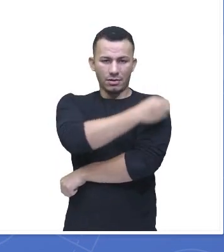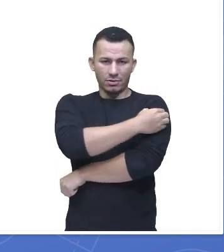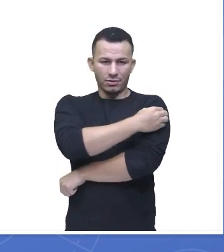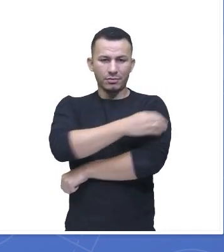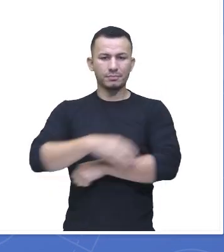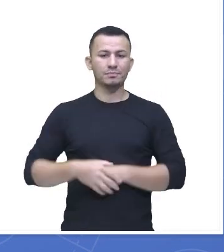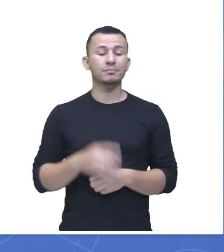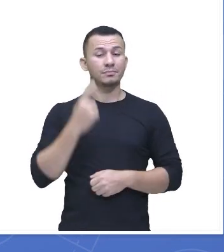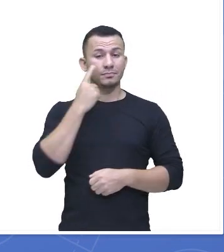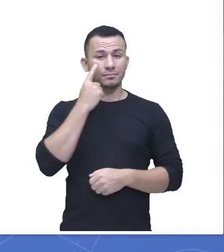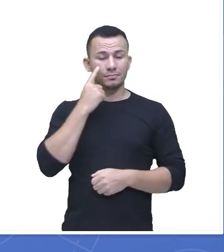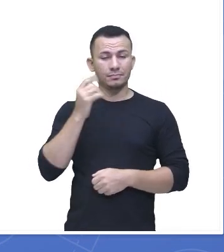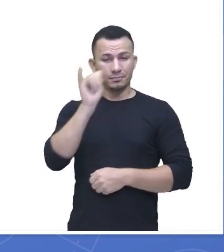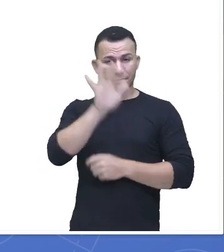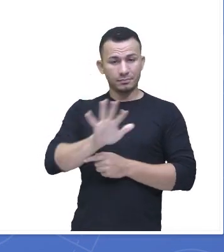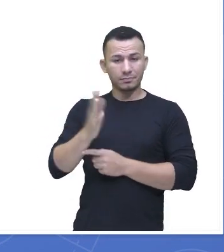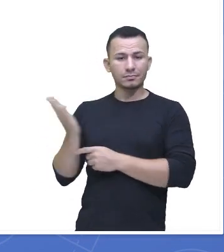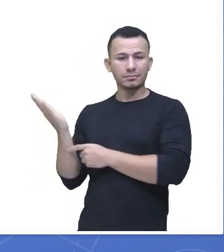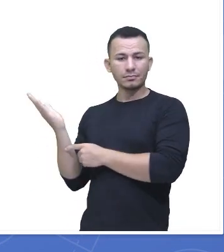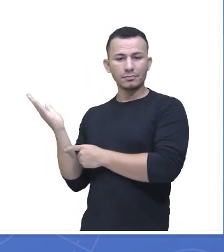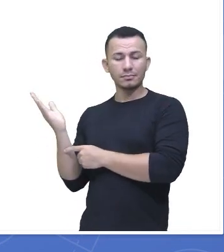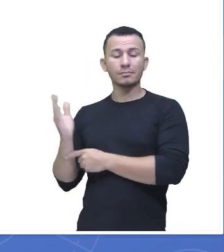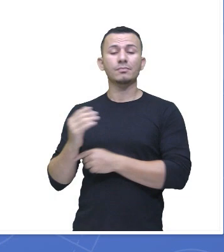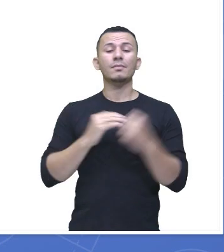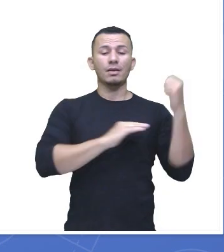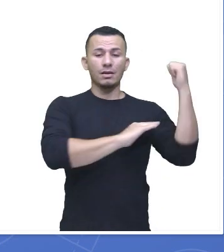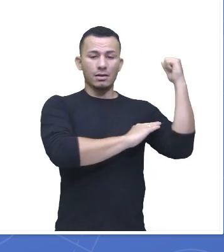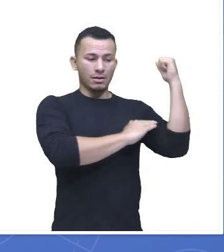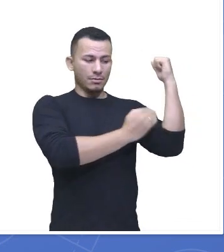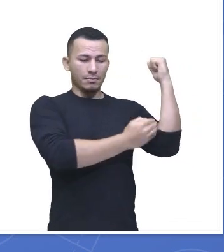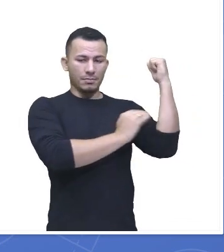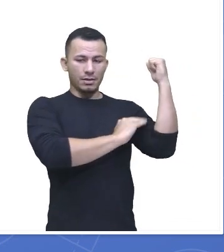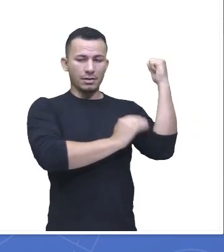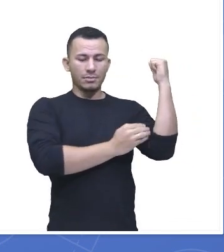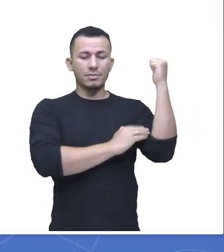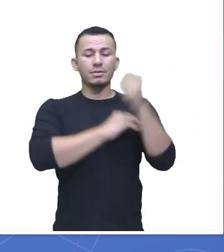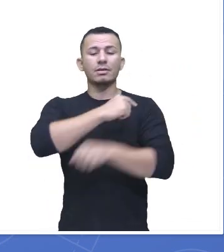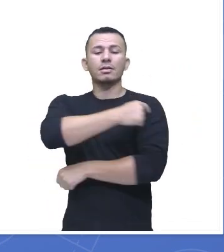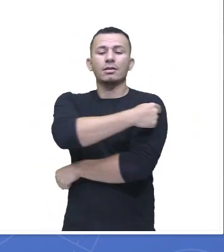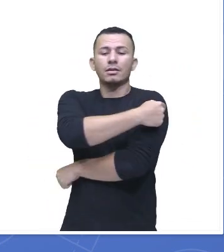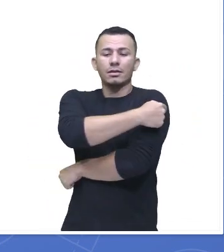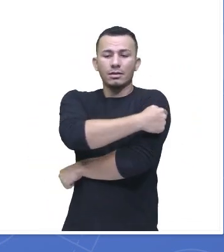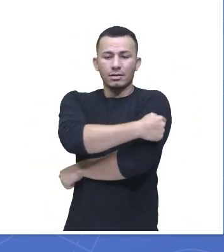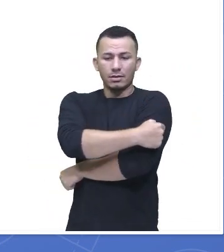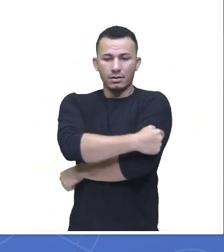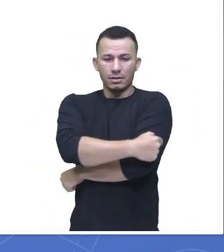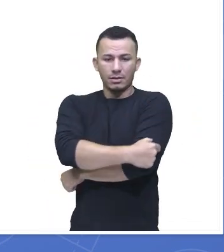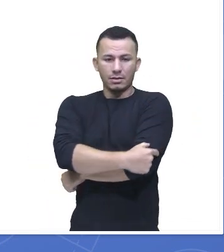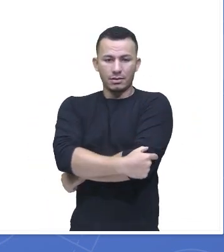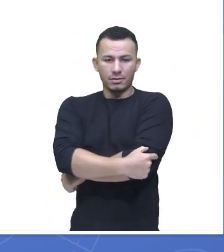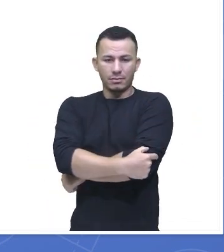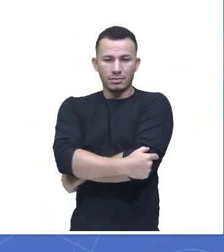o bíceps, nós temos o tríceps e logo aqui nós temos o deltoide,